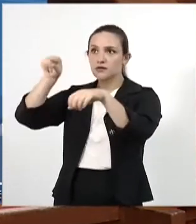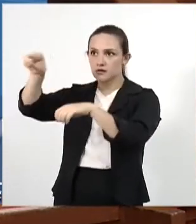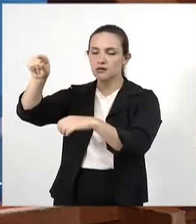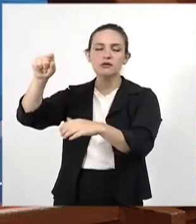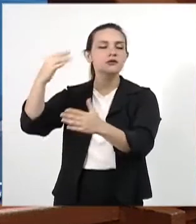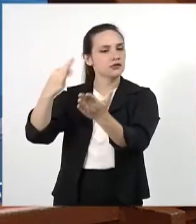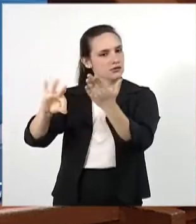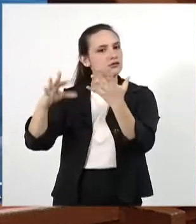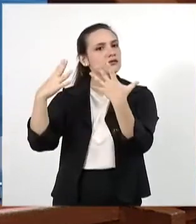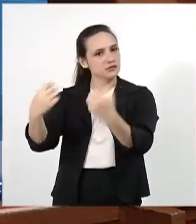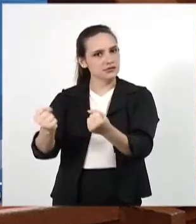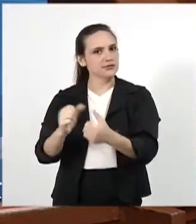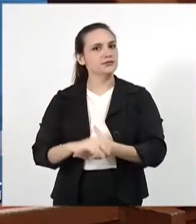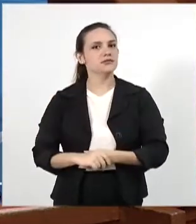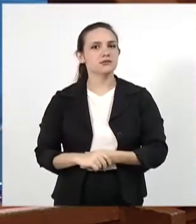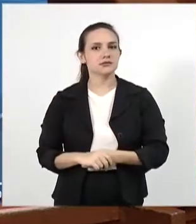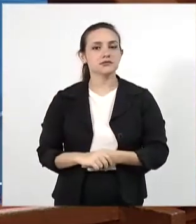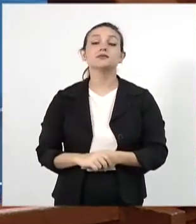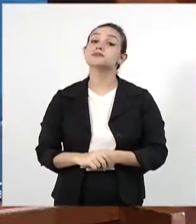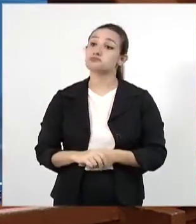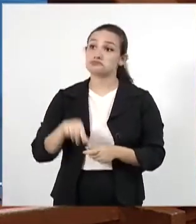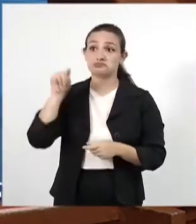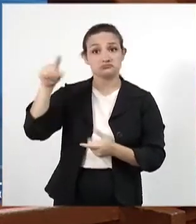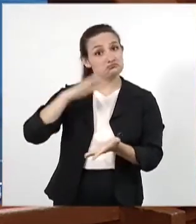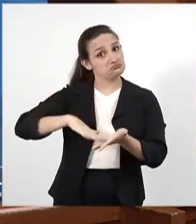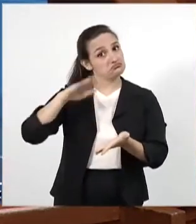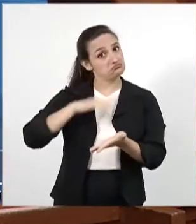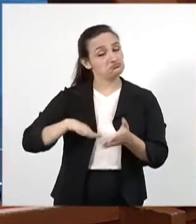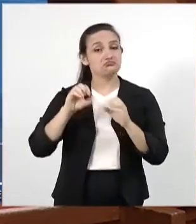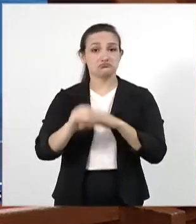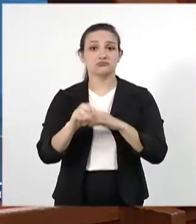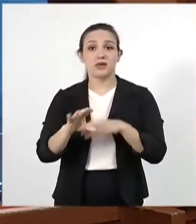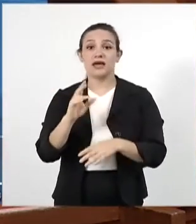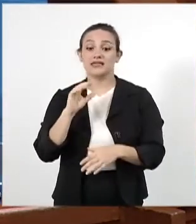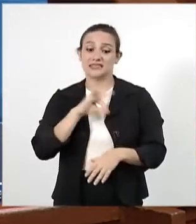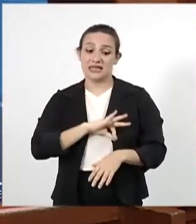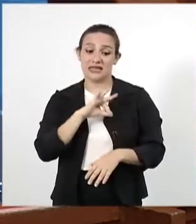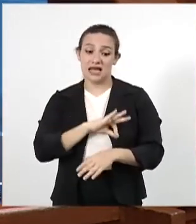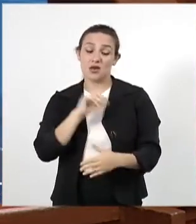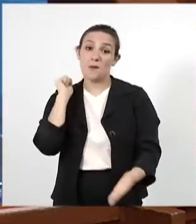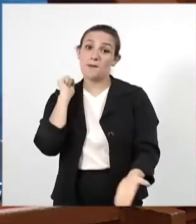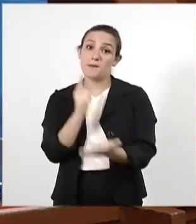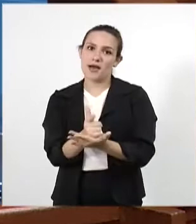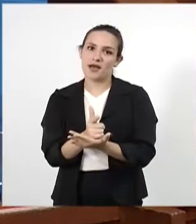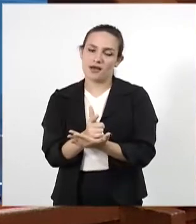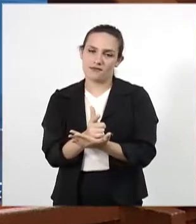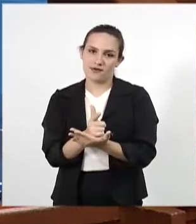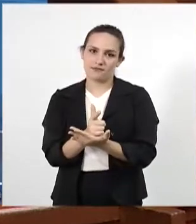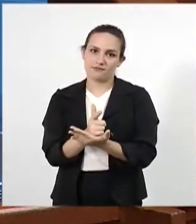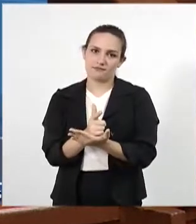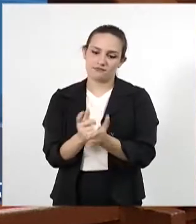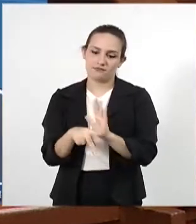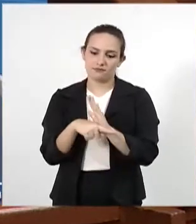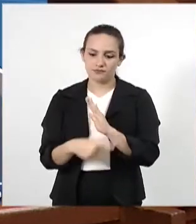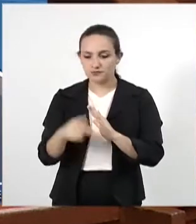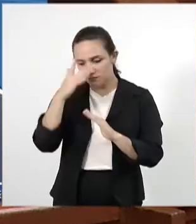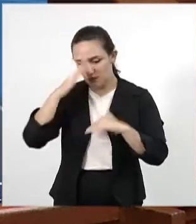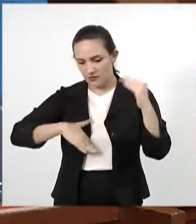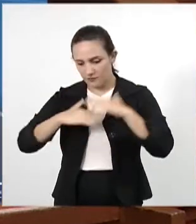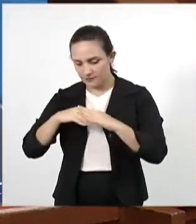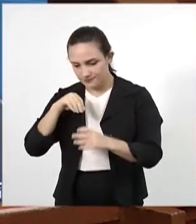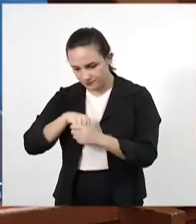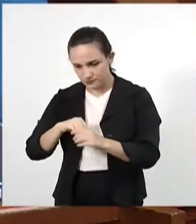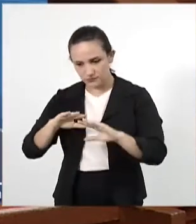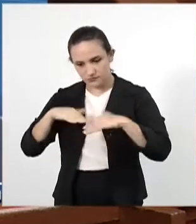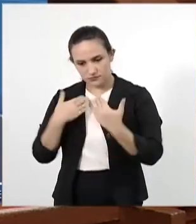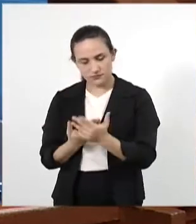era cedido para atuar na instituição. Em 2015, em processo que contou